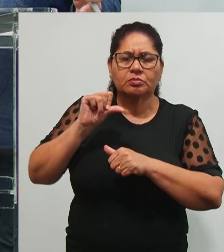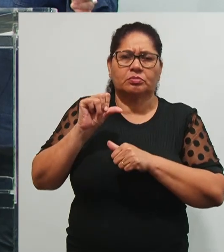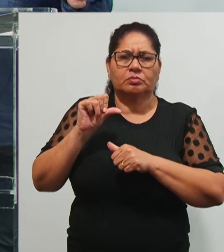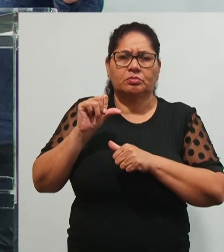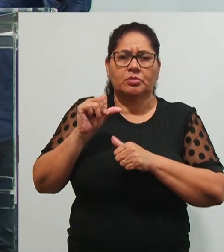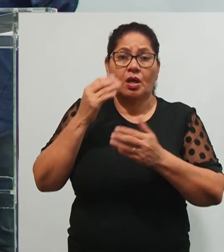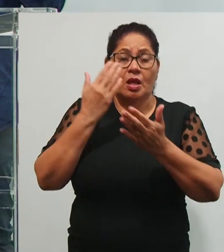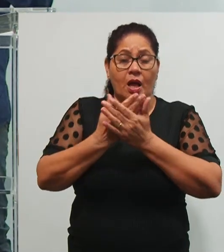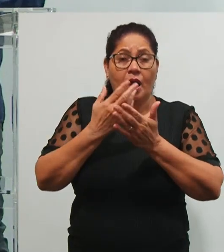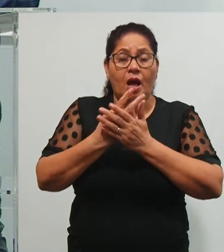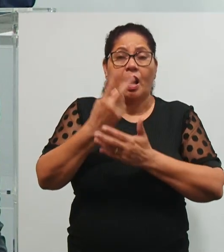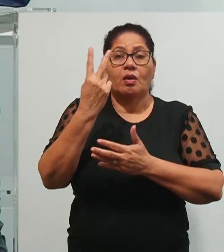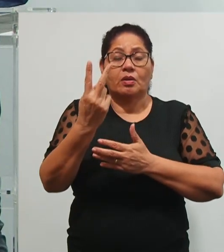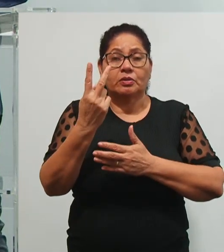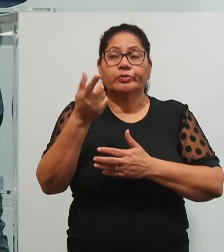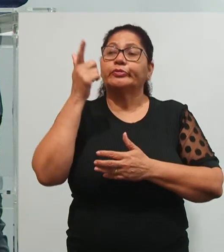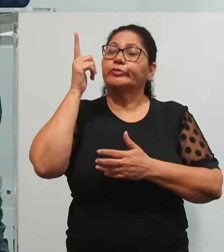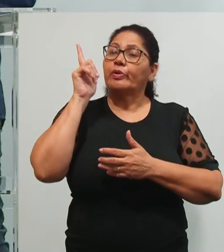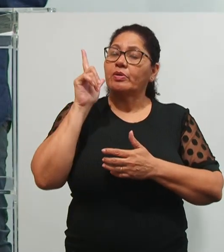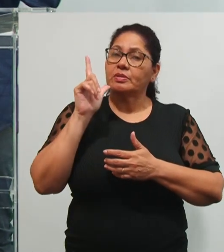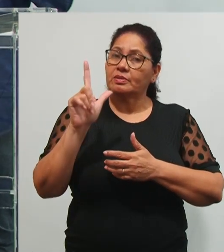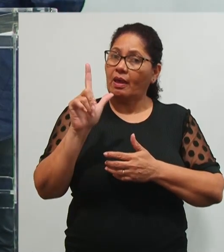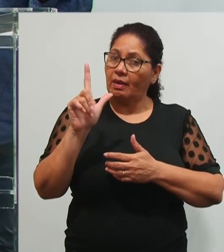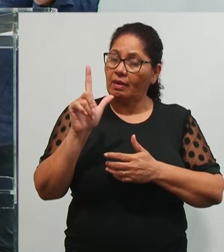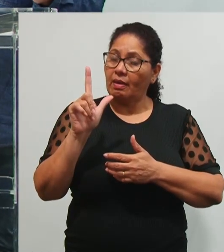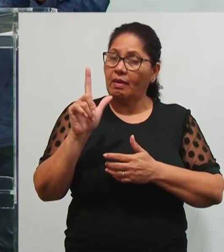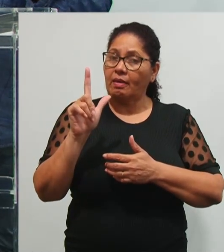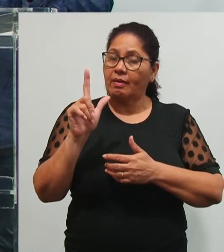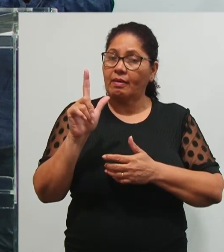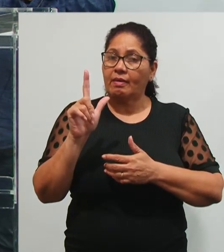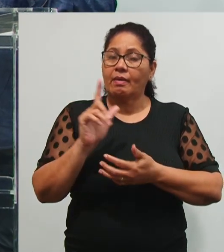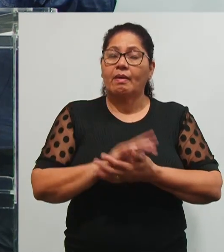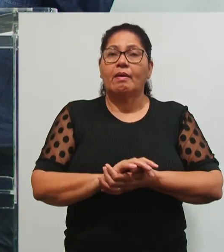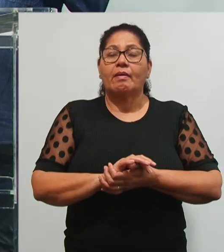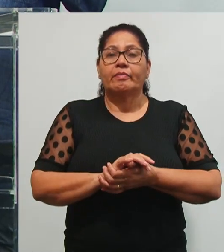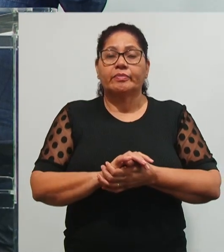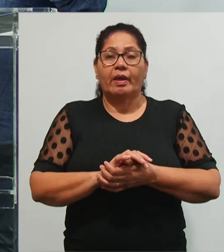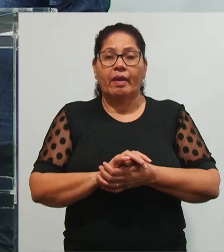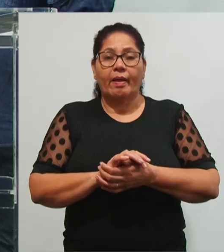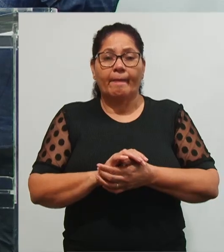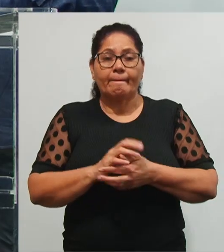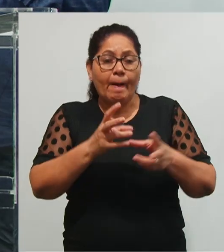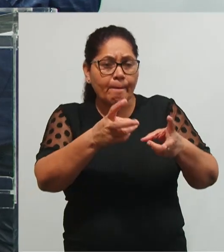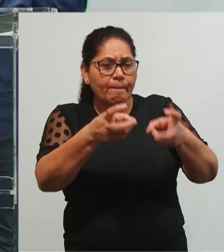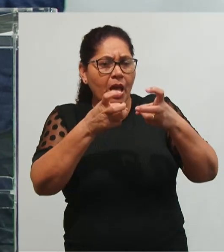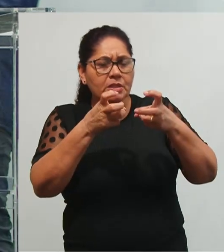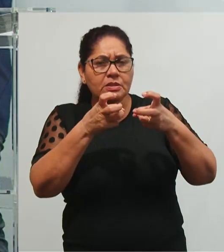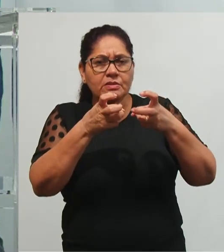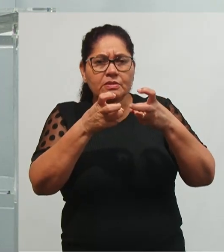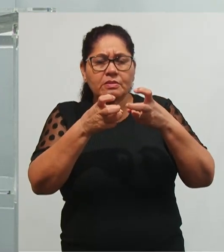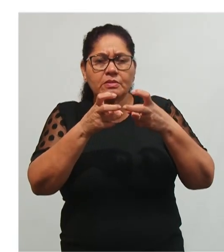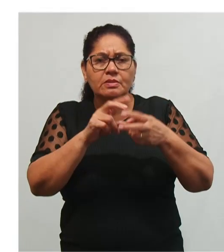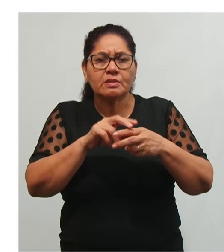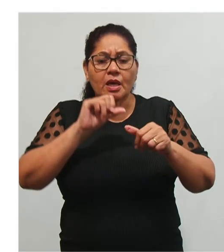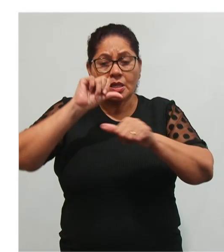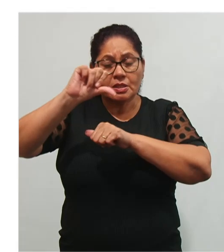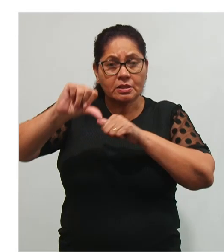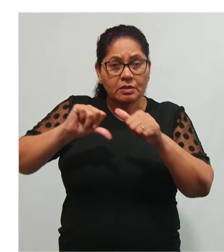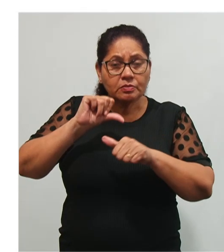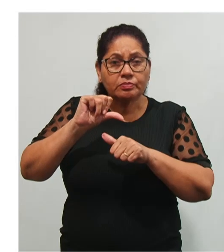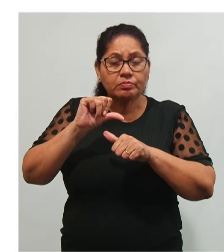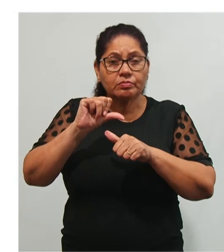transição? Então, na aula 2, a gente consegue, né, na unidade 2, a gente consegue visualizar